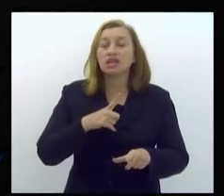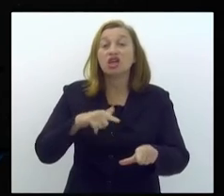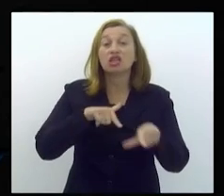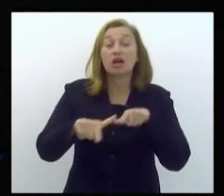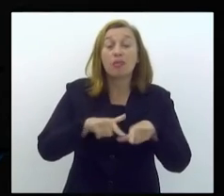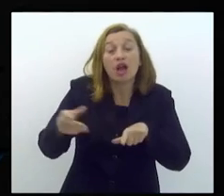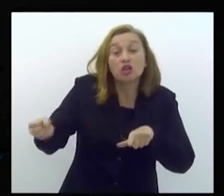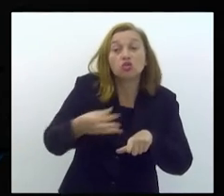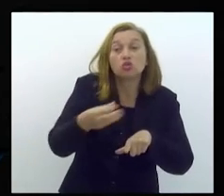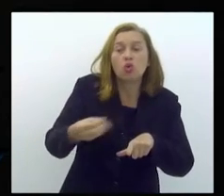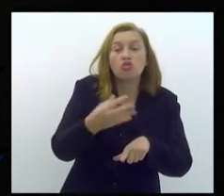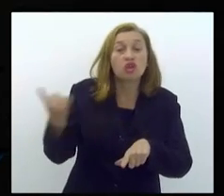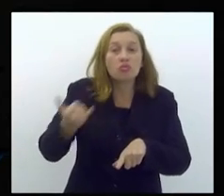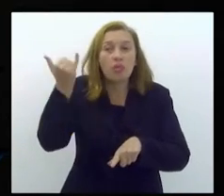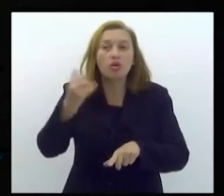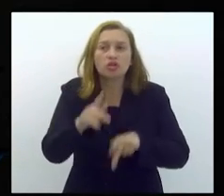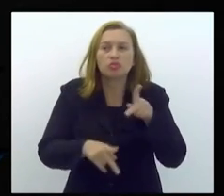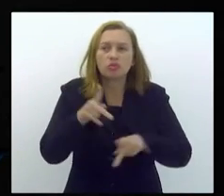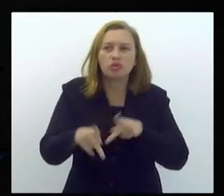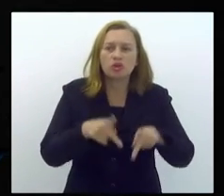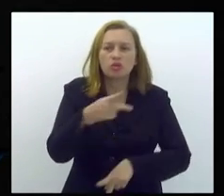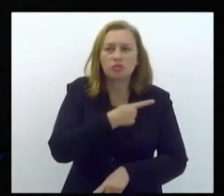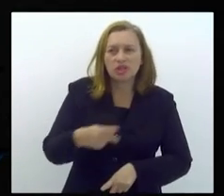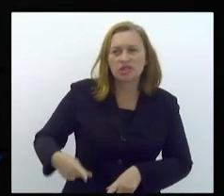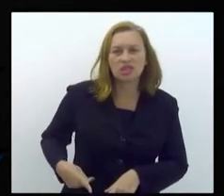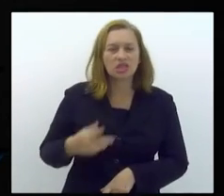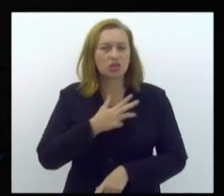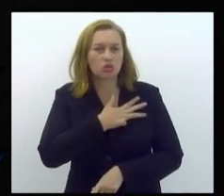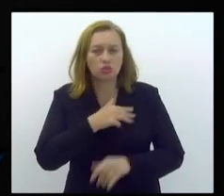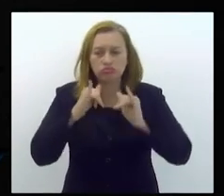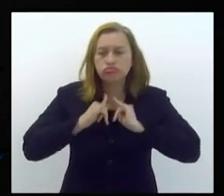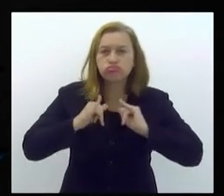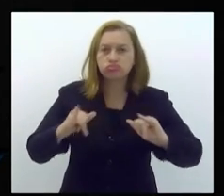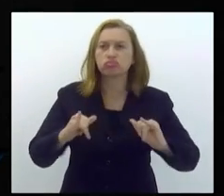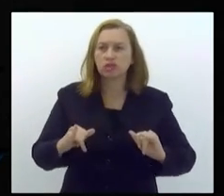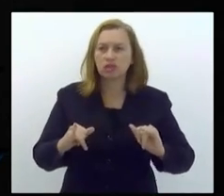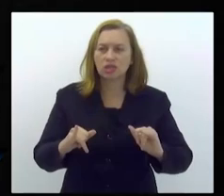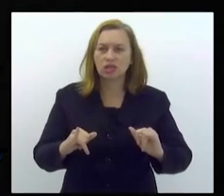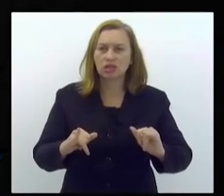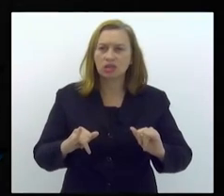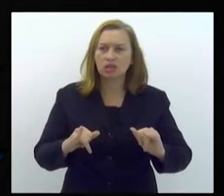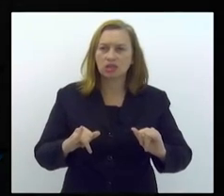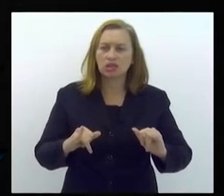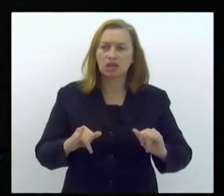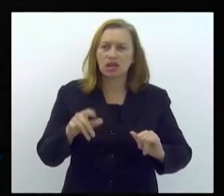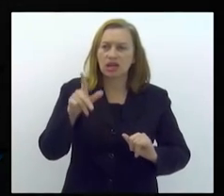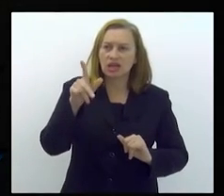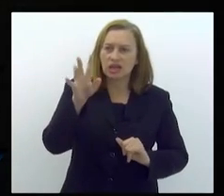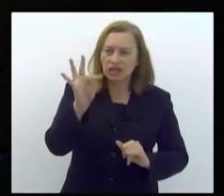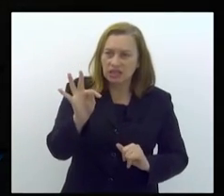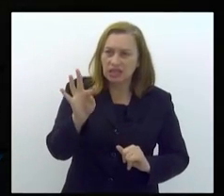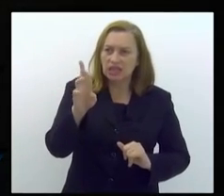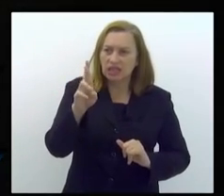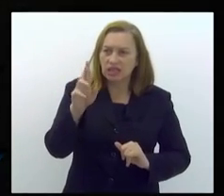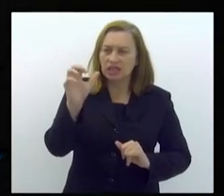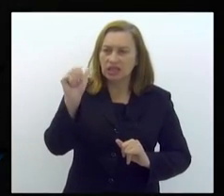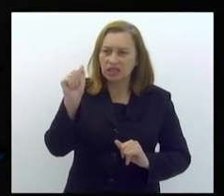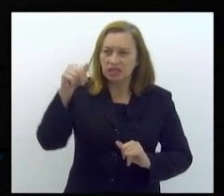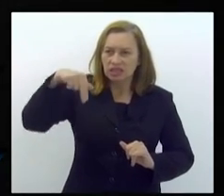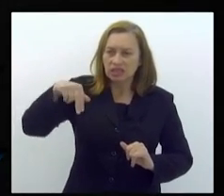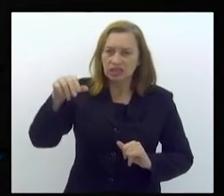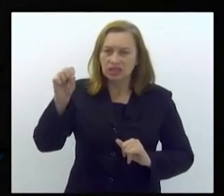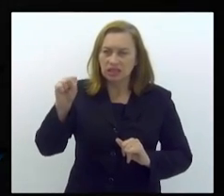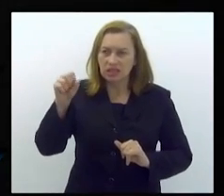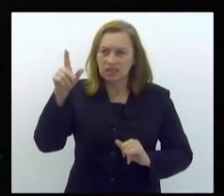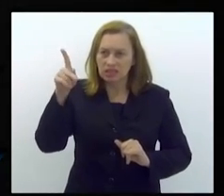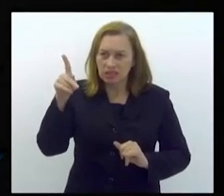que importa para o nosso povo é o que o presidente Lula tá anunciando que a Transpetro e a Petrobras vão voltar